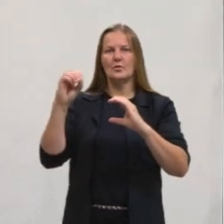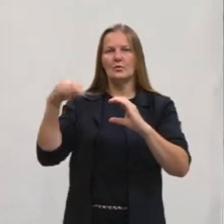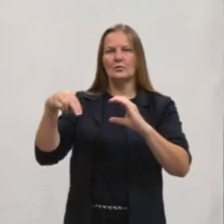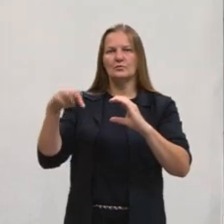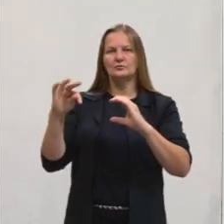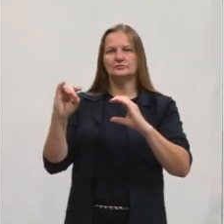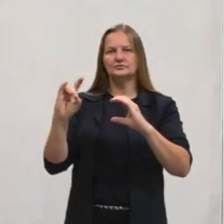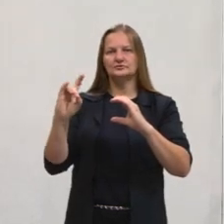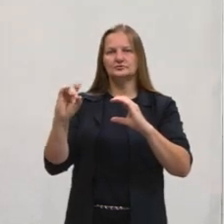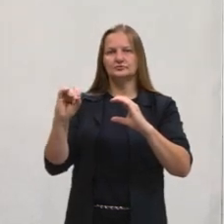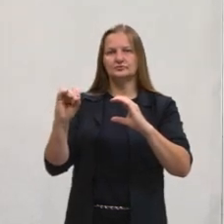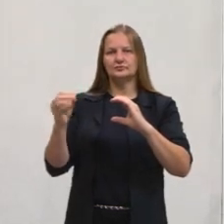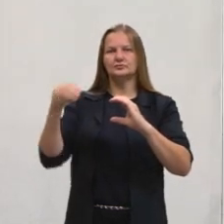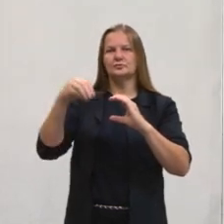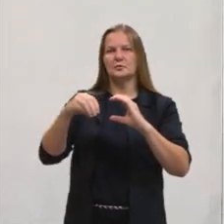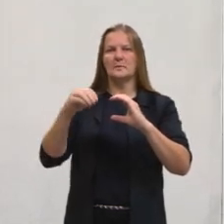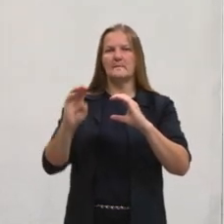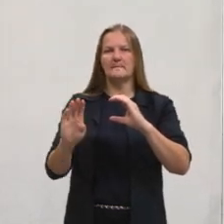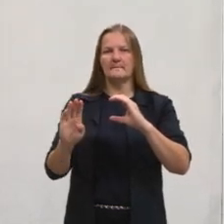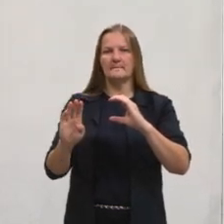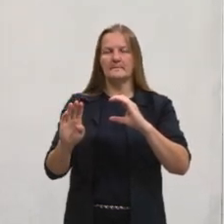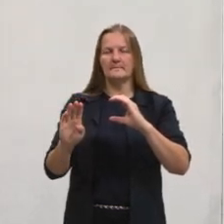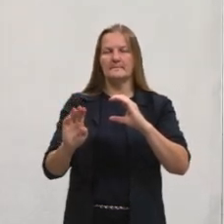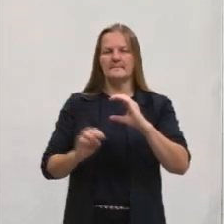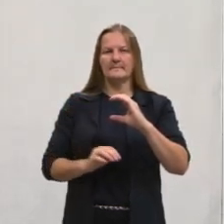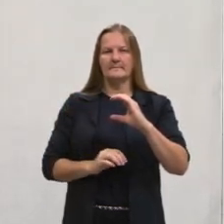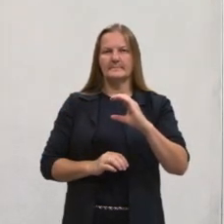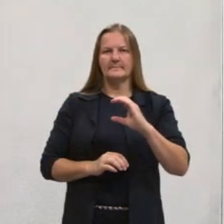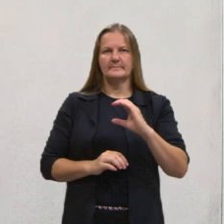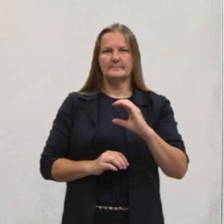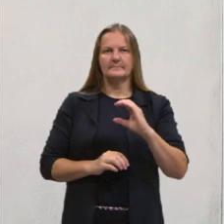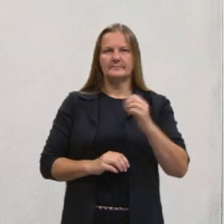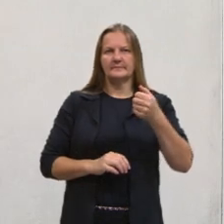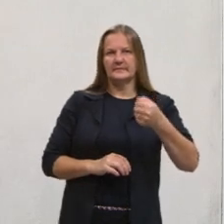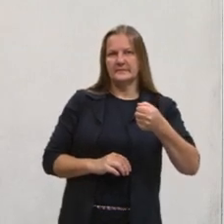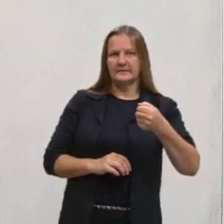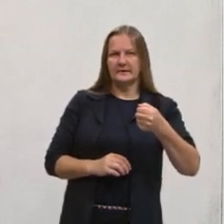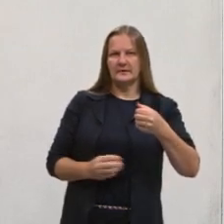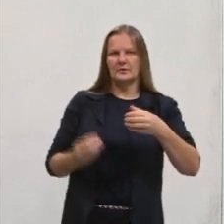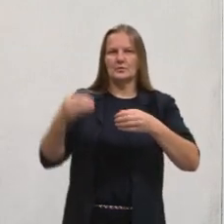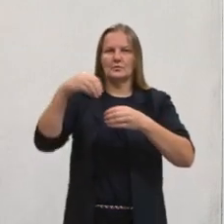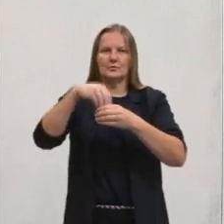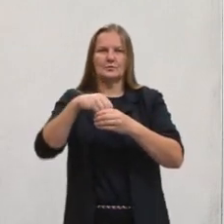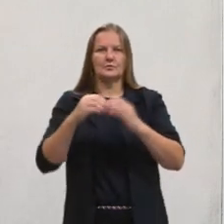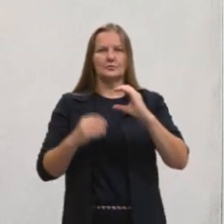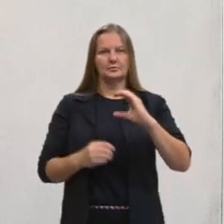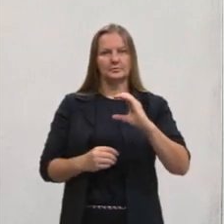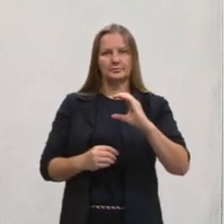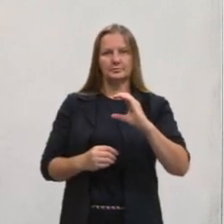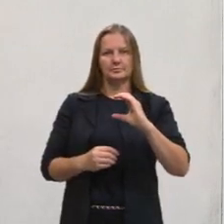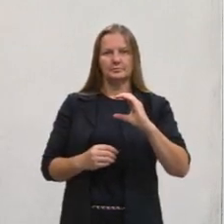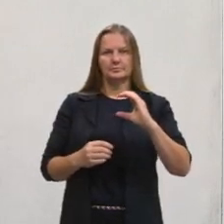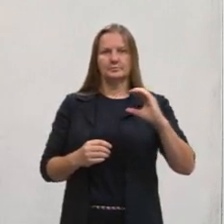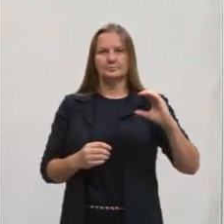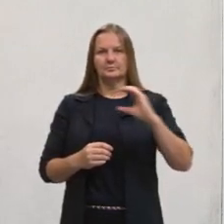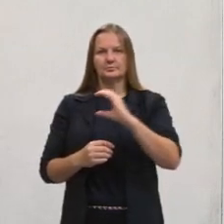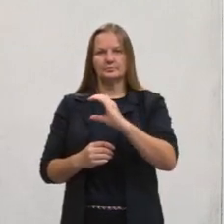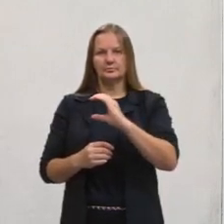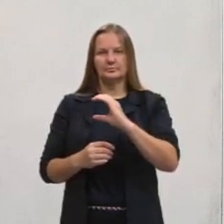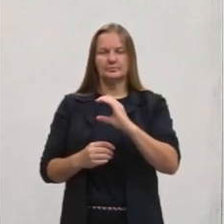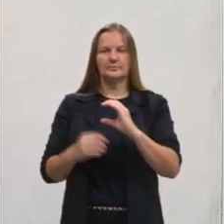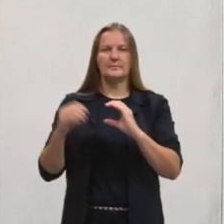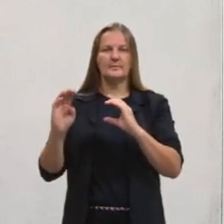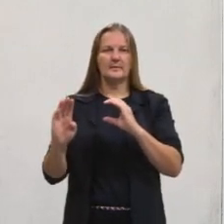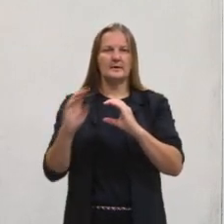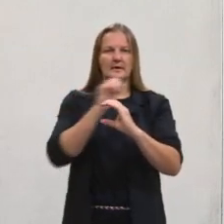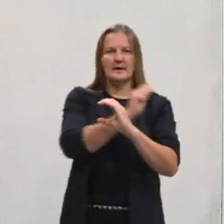então pela definição que nós lemos antes para a estar contido em B cada